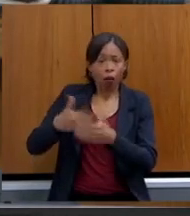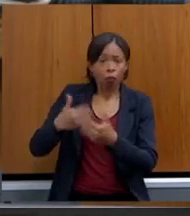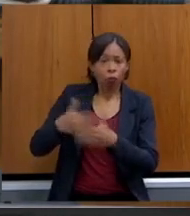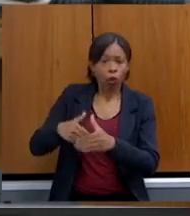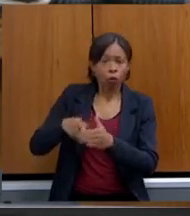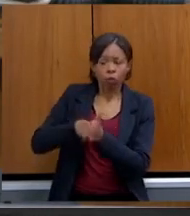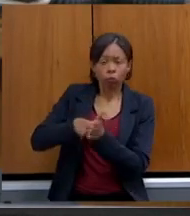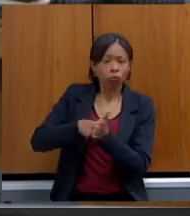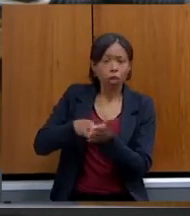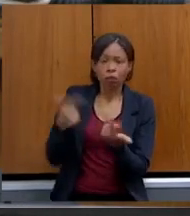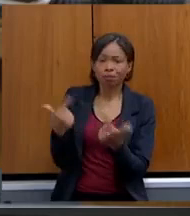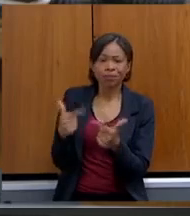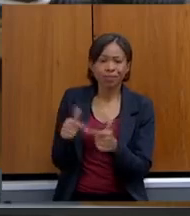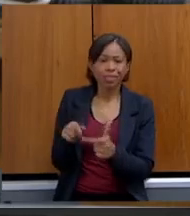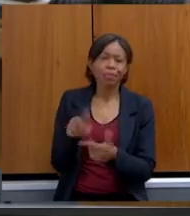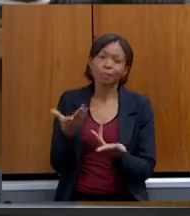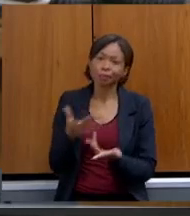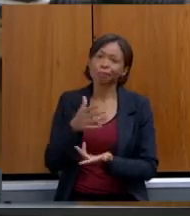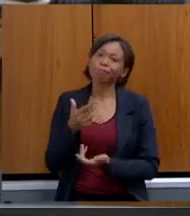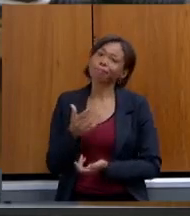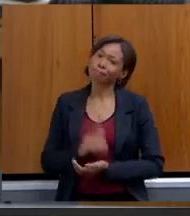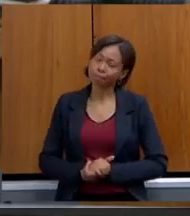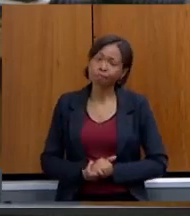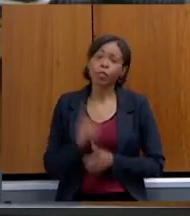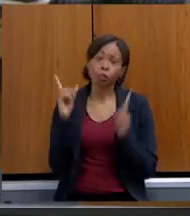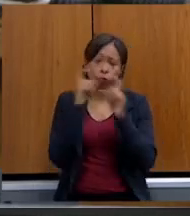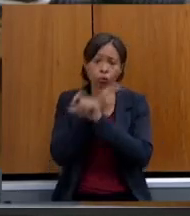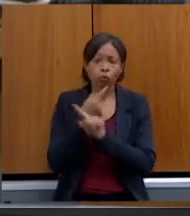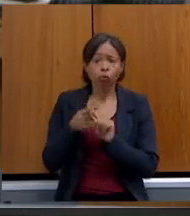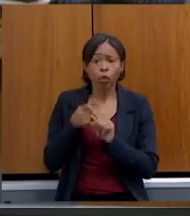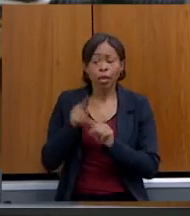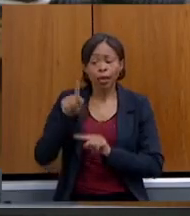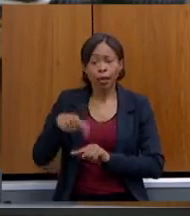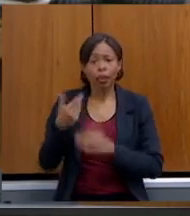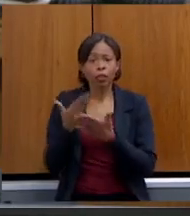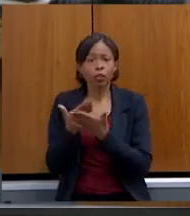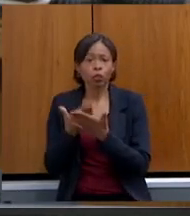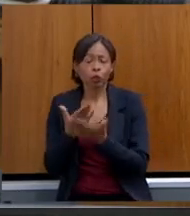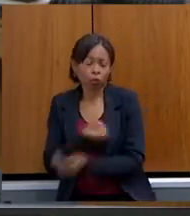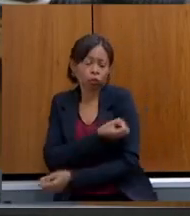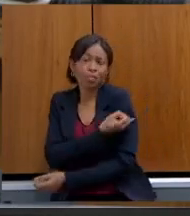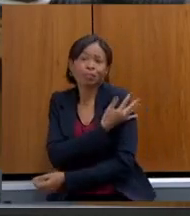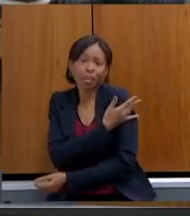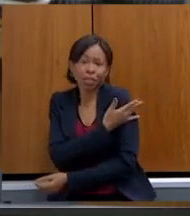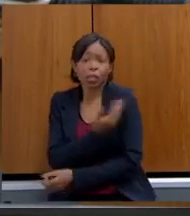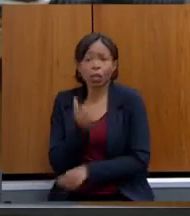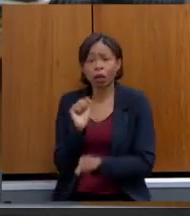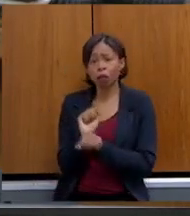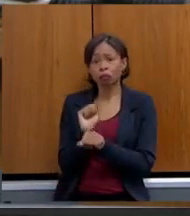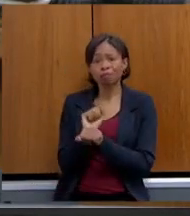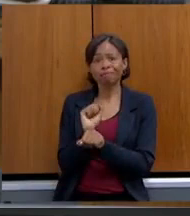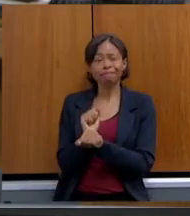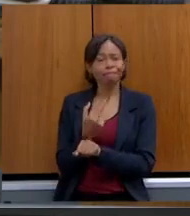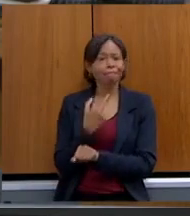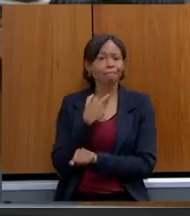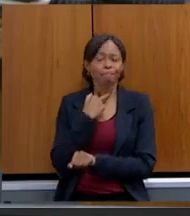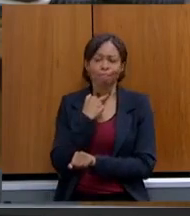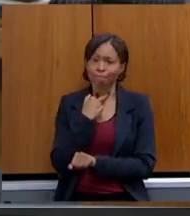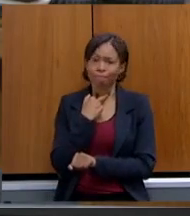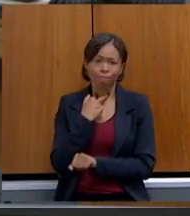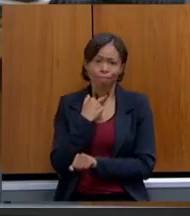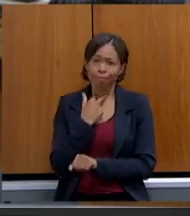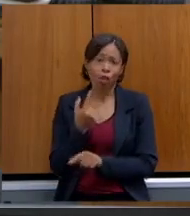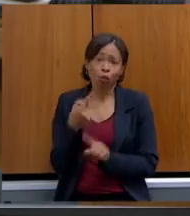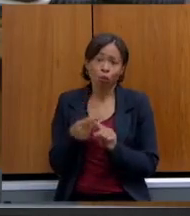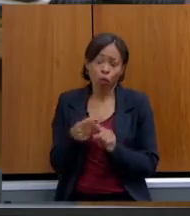é uma escola exclusiva de ensino médio e se eu esperar mais um pouquinho Deputado José Reis eu perco a possibilidade Deputado Antonio Carlos Arantes